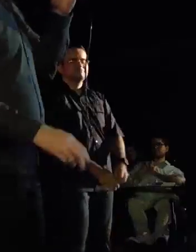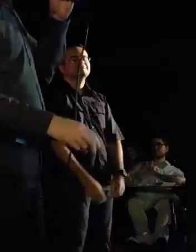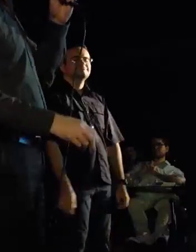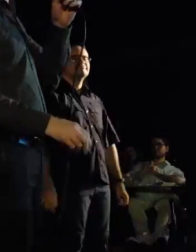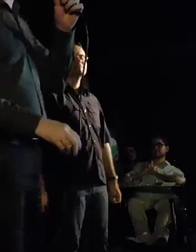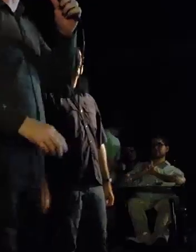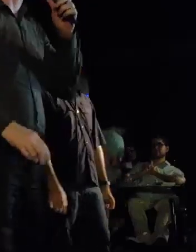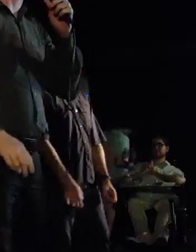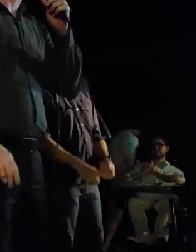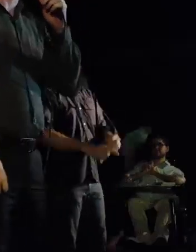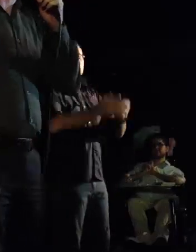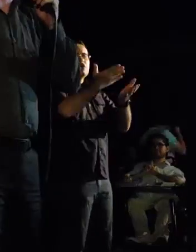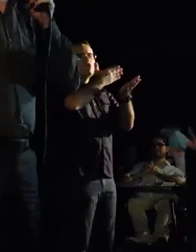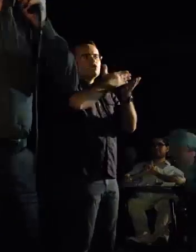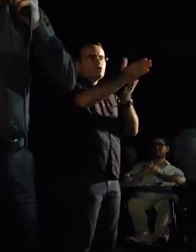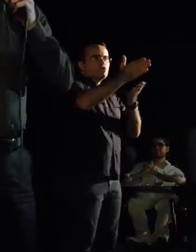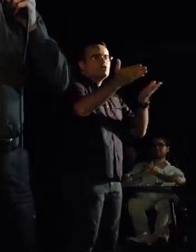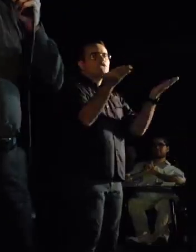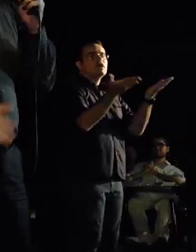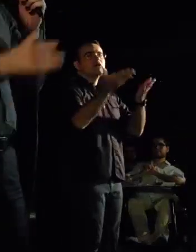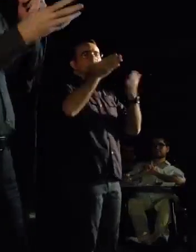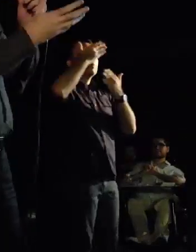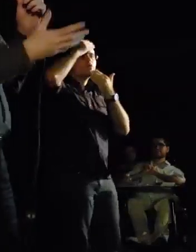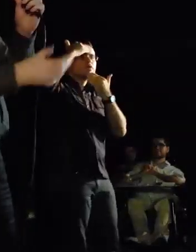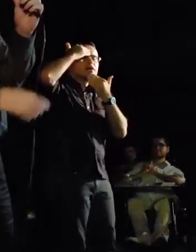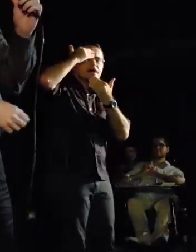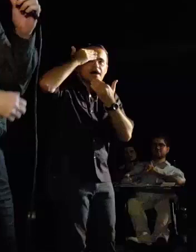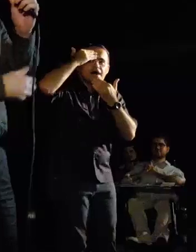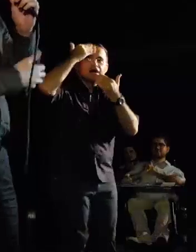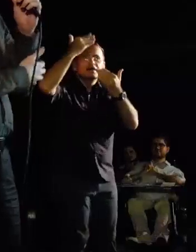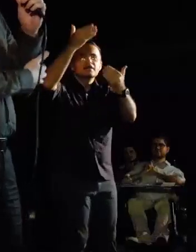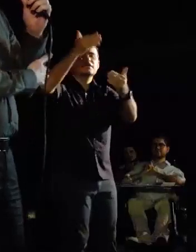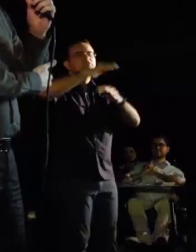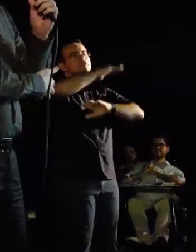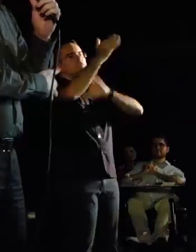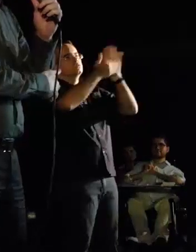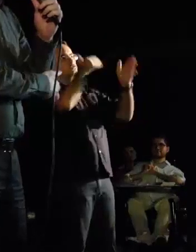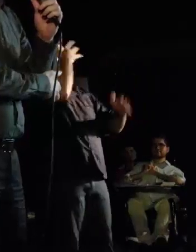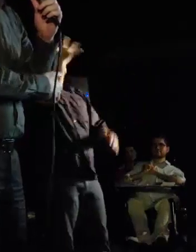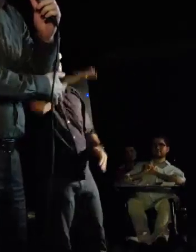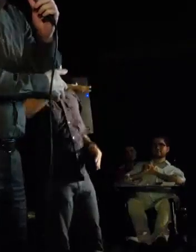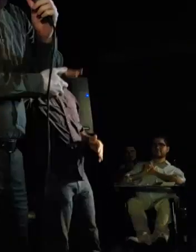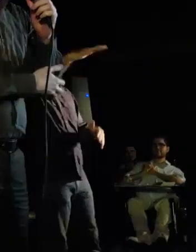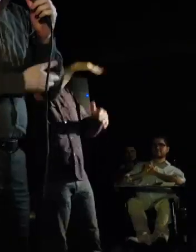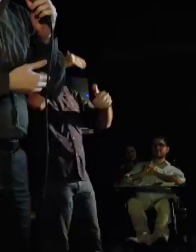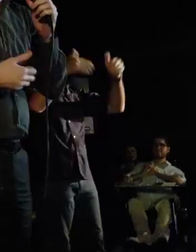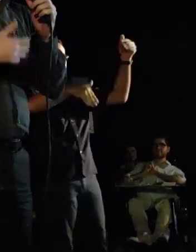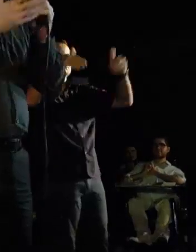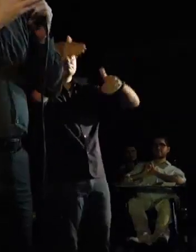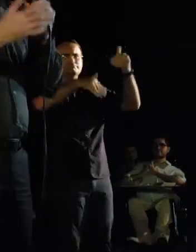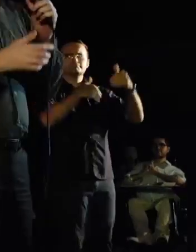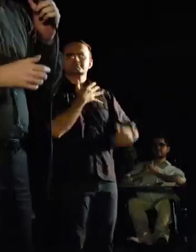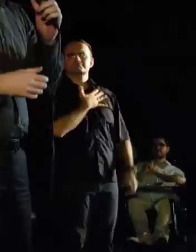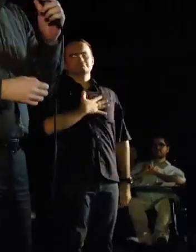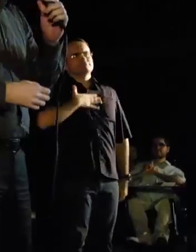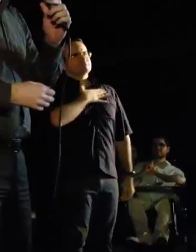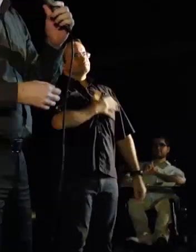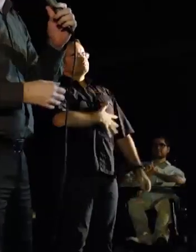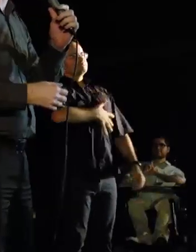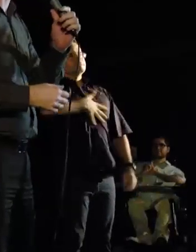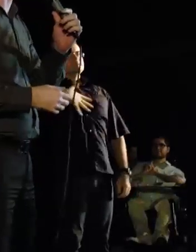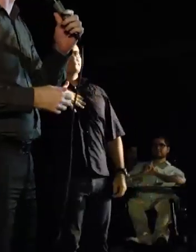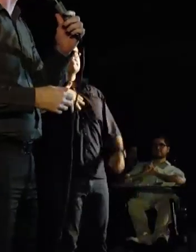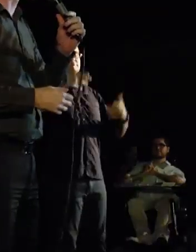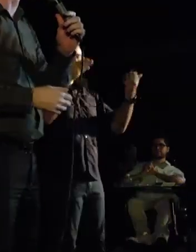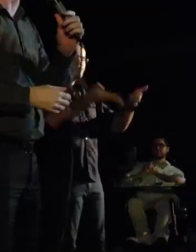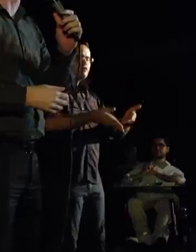Então, inicialmente eu gostaria de agradecer a presença de todos vocês aqui. Para mim é uma grande honra poder partilhar com